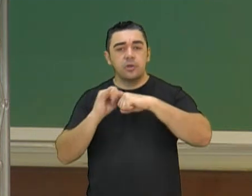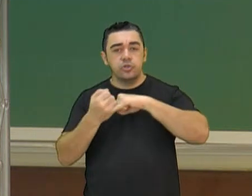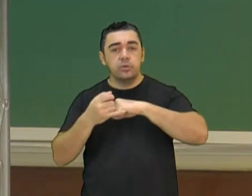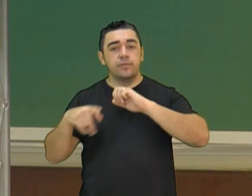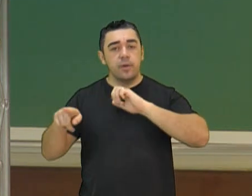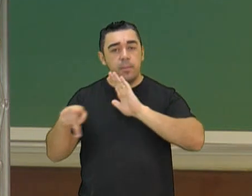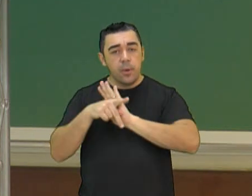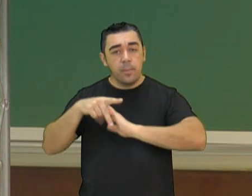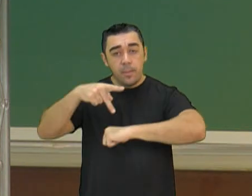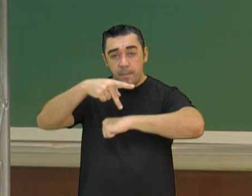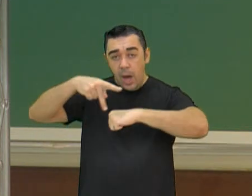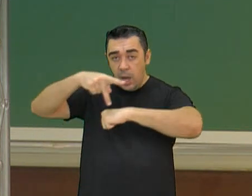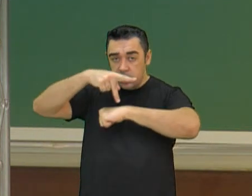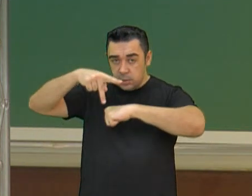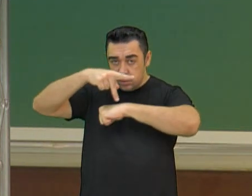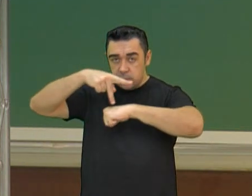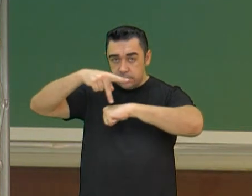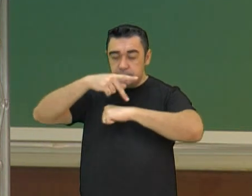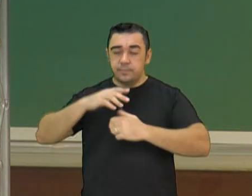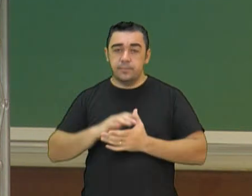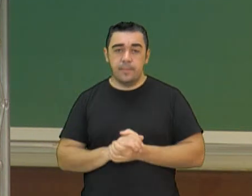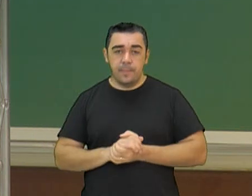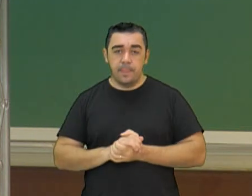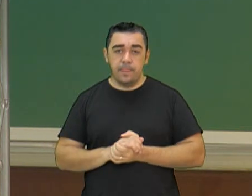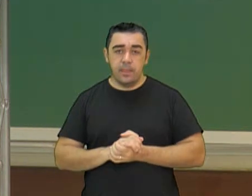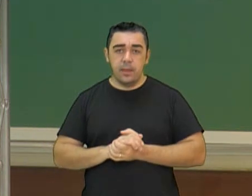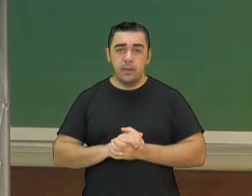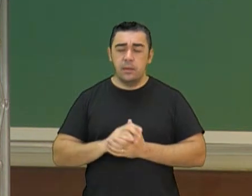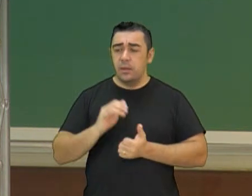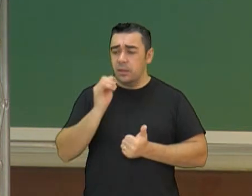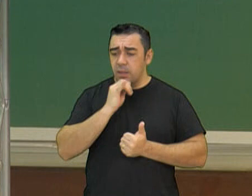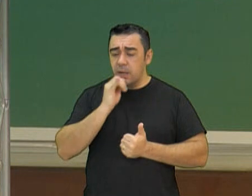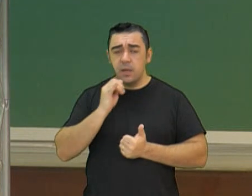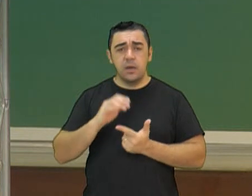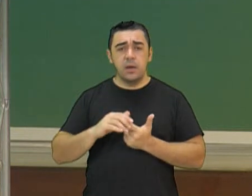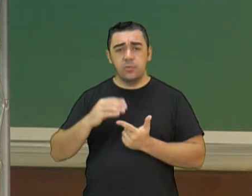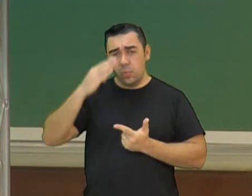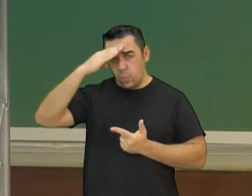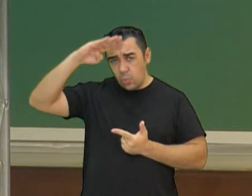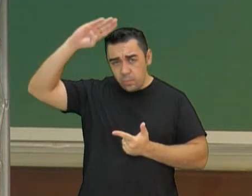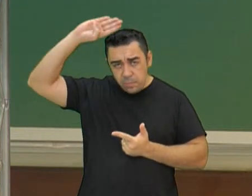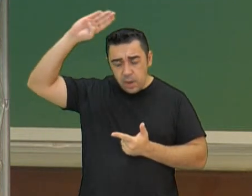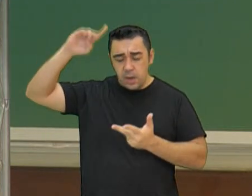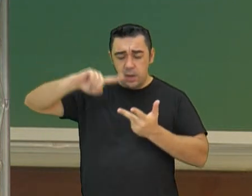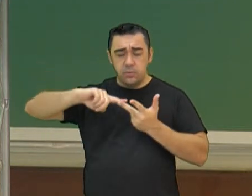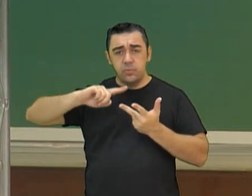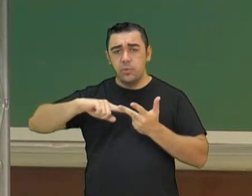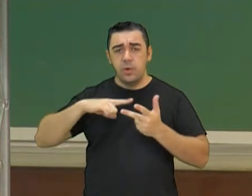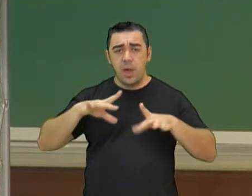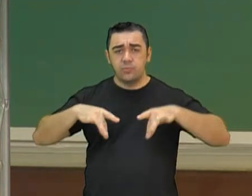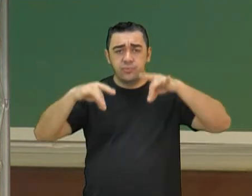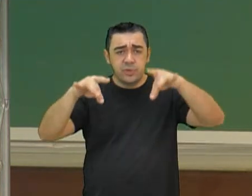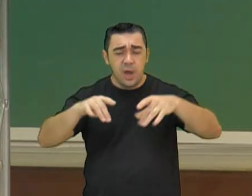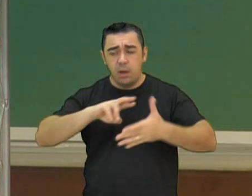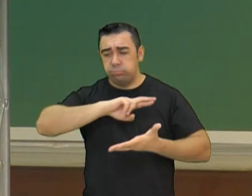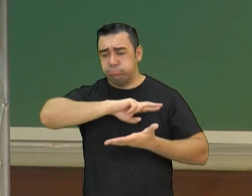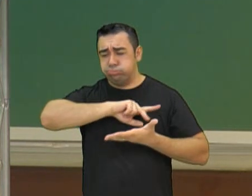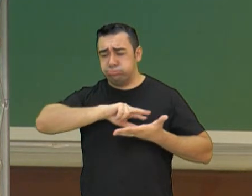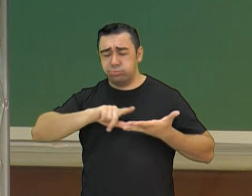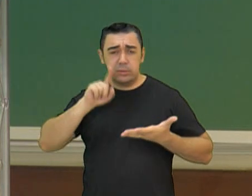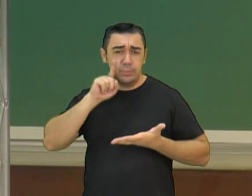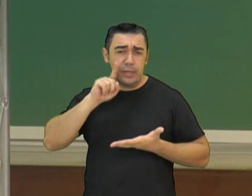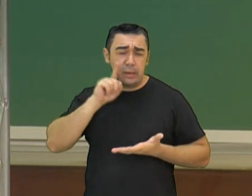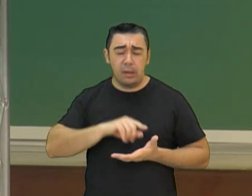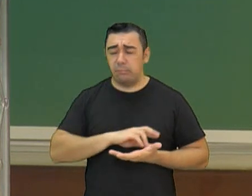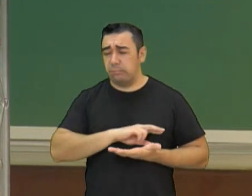pátrios, que se referem à pátria da pessoa, né? Que pode ser italiano, cubano, americano, australiano. Só que, nesse